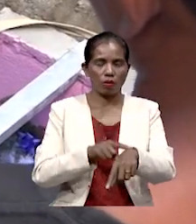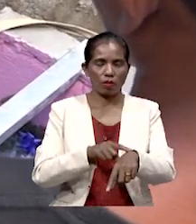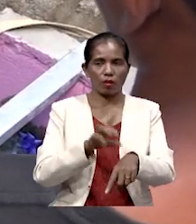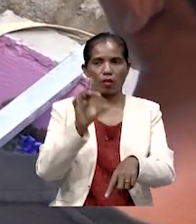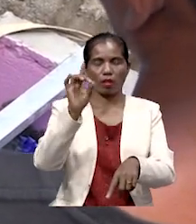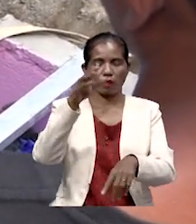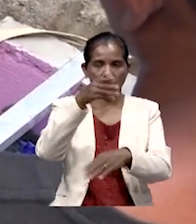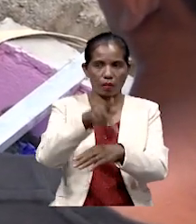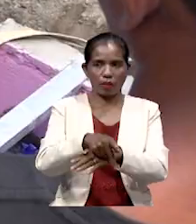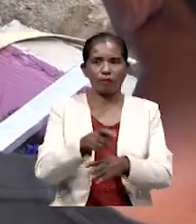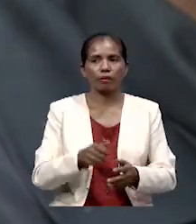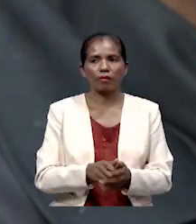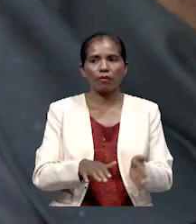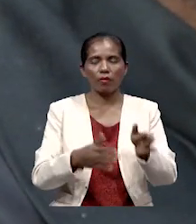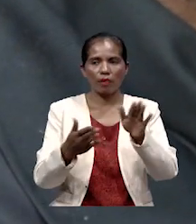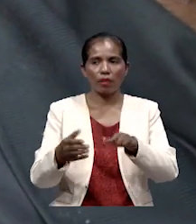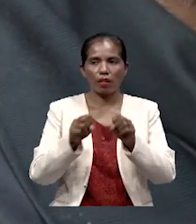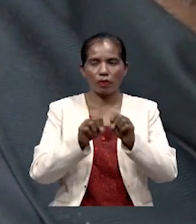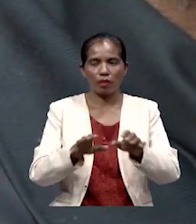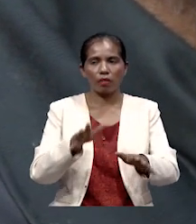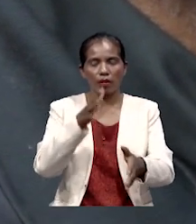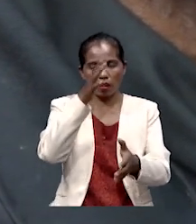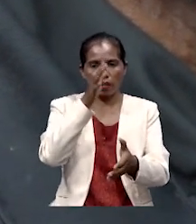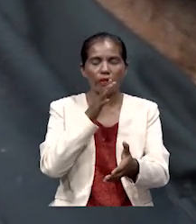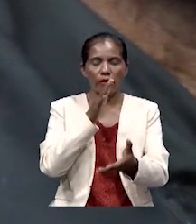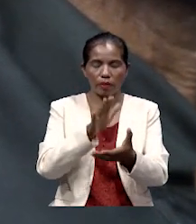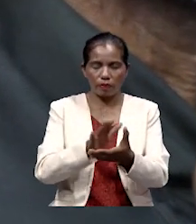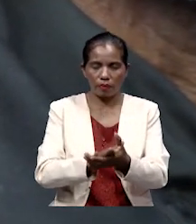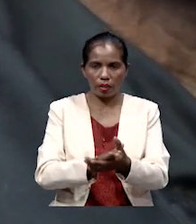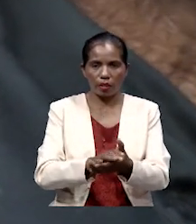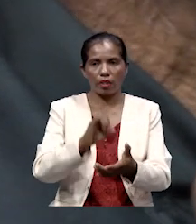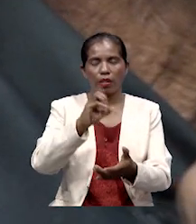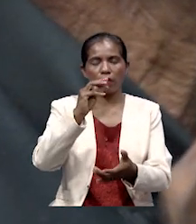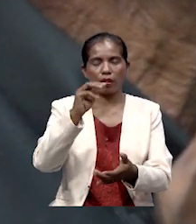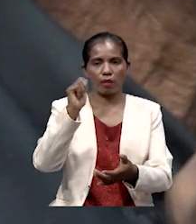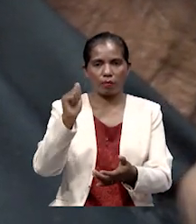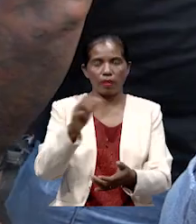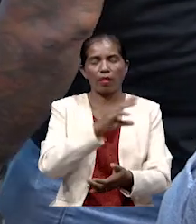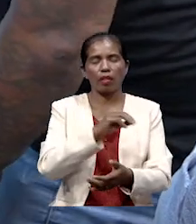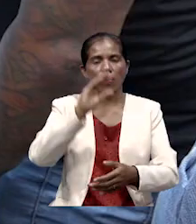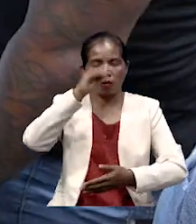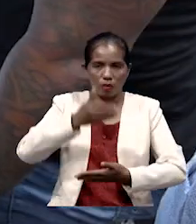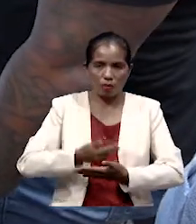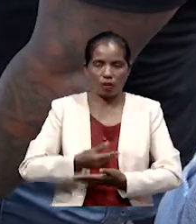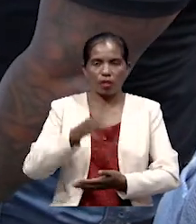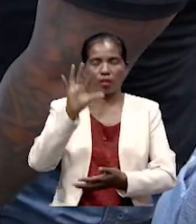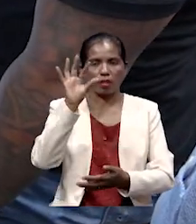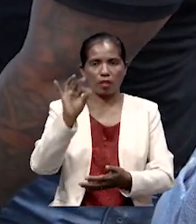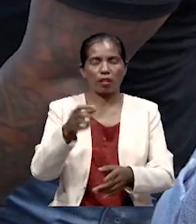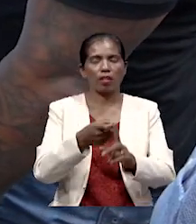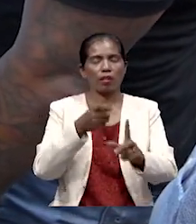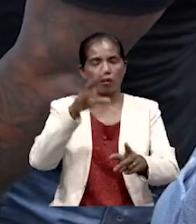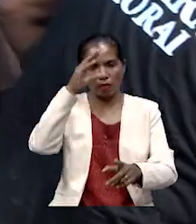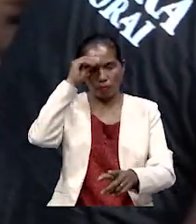walukalan. Saudoso mate husik hela feng Imaculada Mesquita Soares ho oang nainsia komposto husi